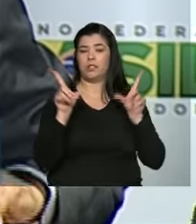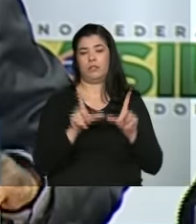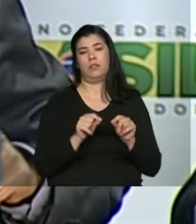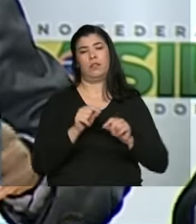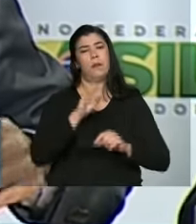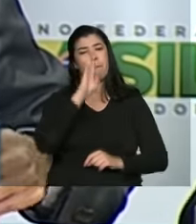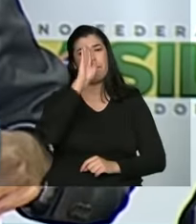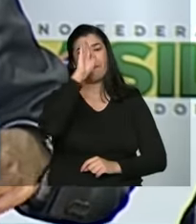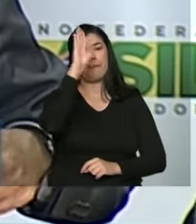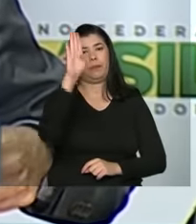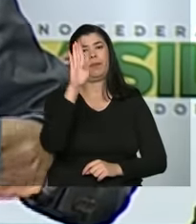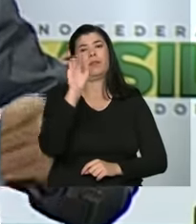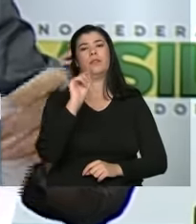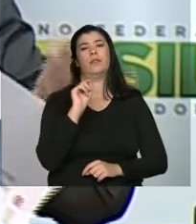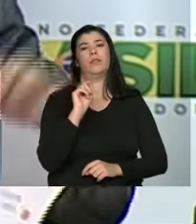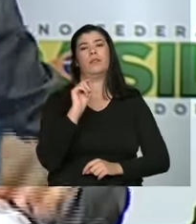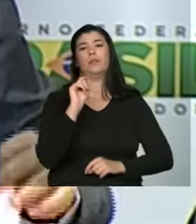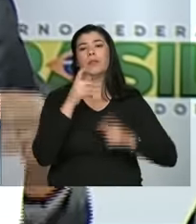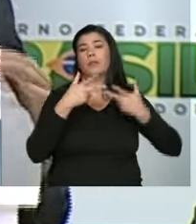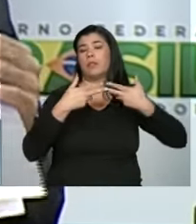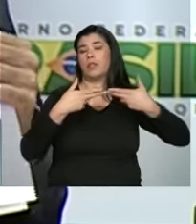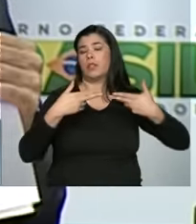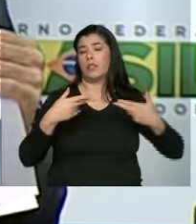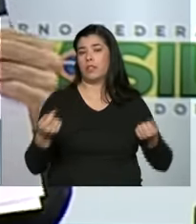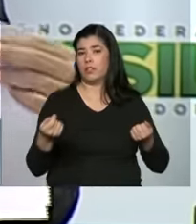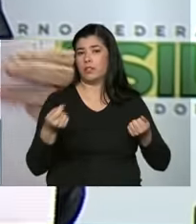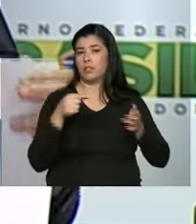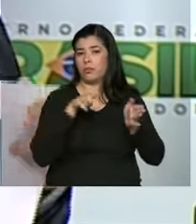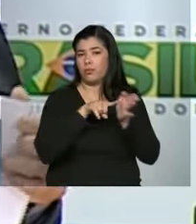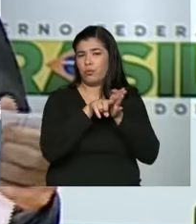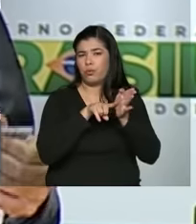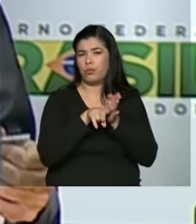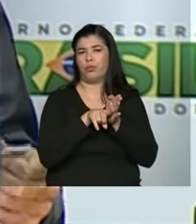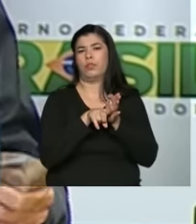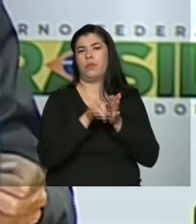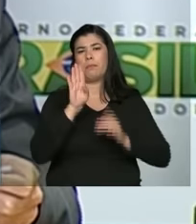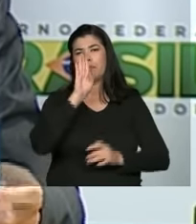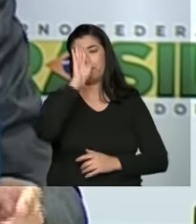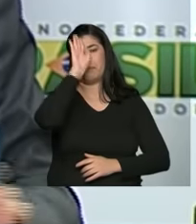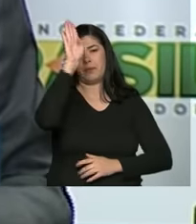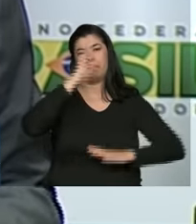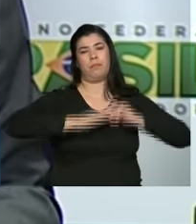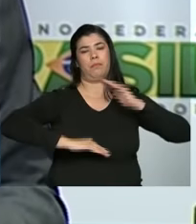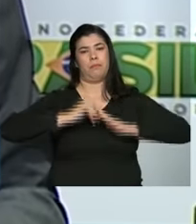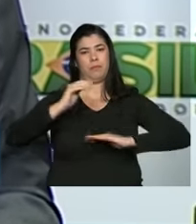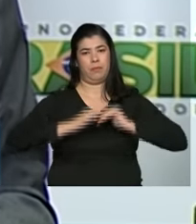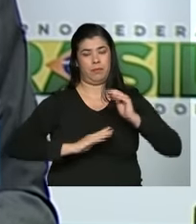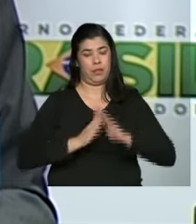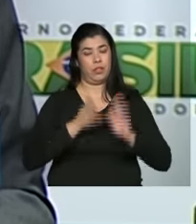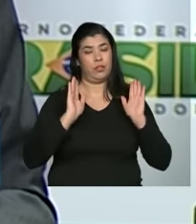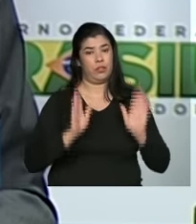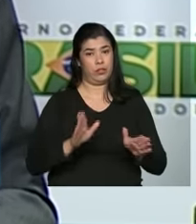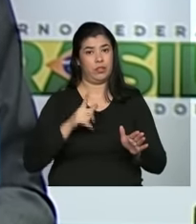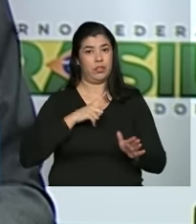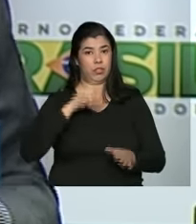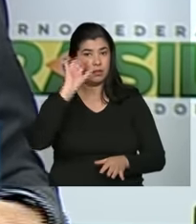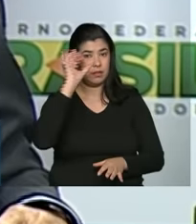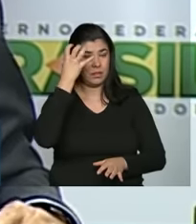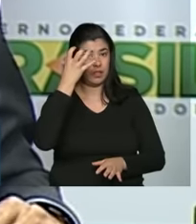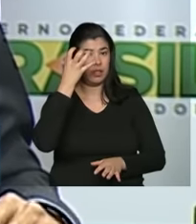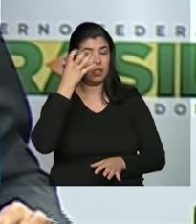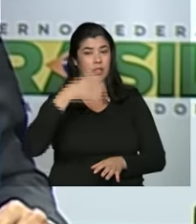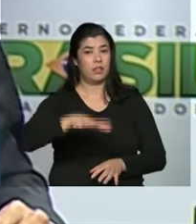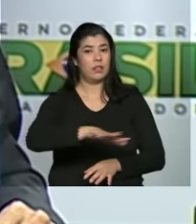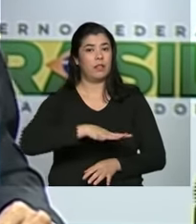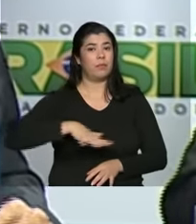as principais elementos de Diagnóstico são as principais ações que estão sendo tomadas eh no